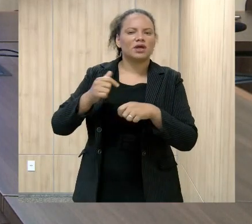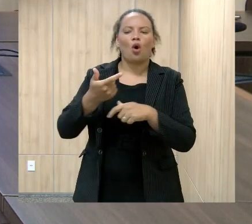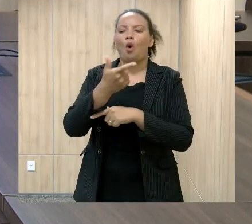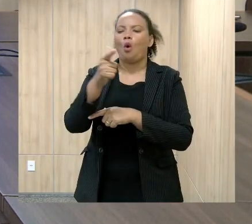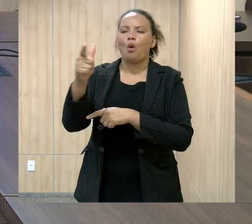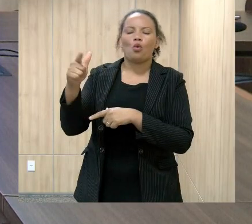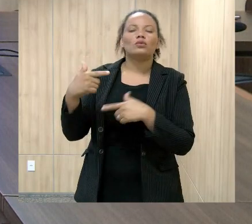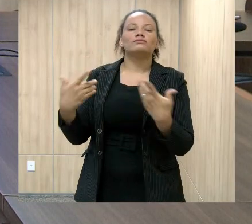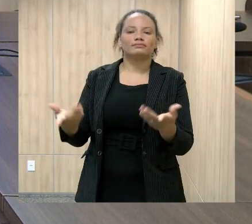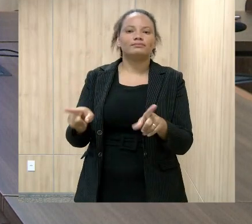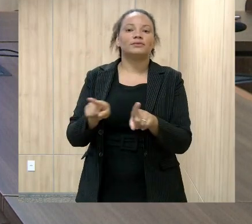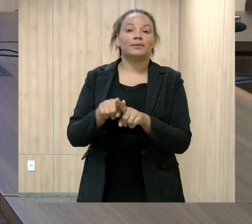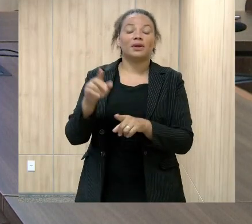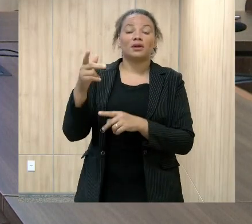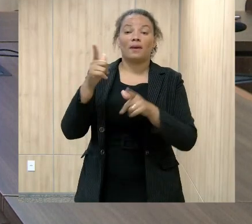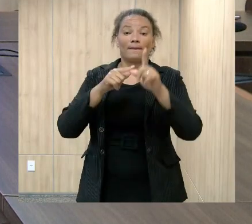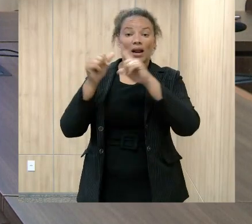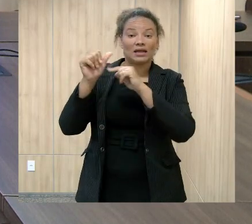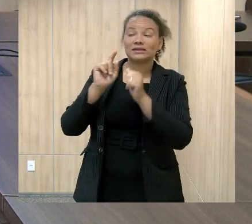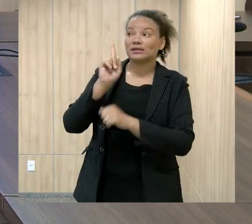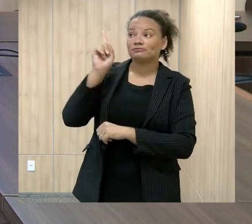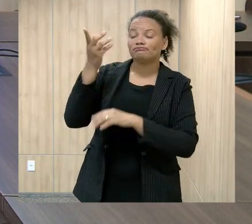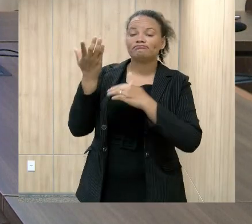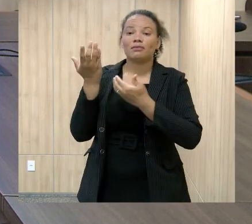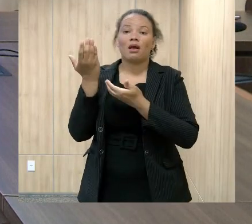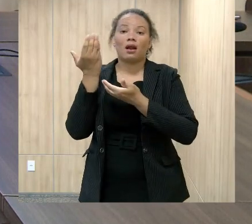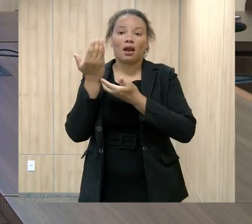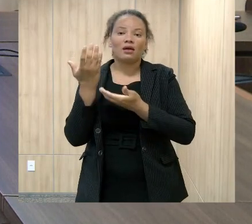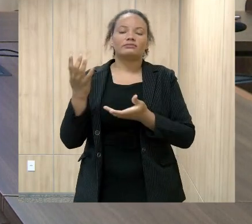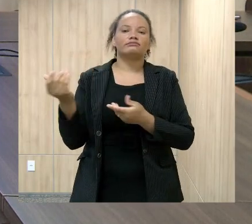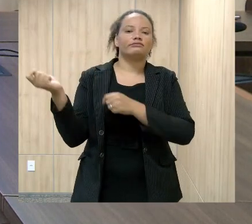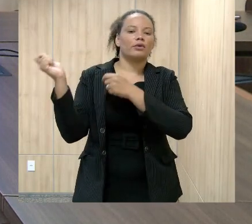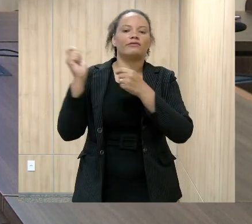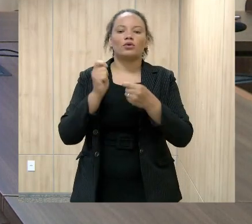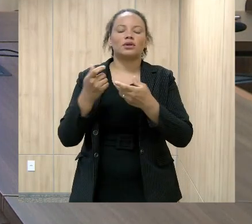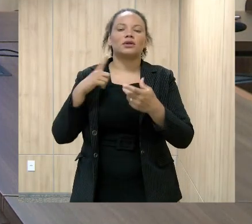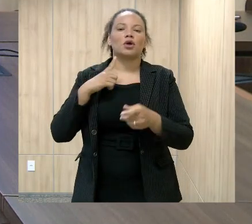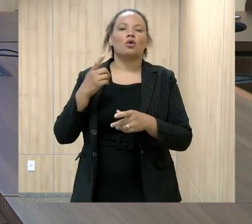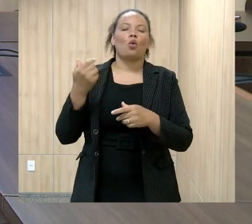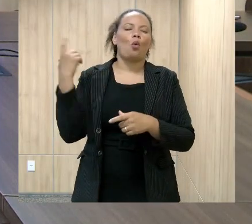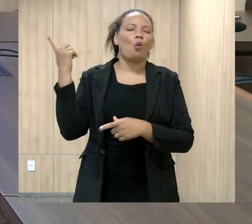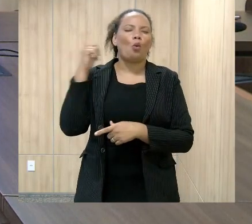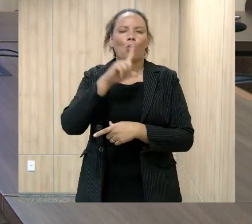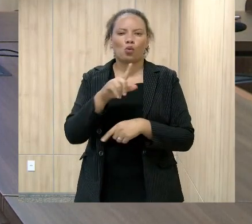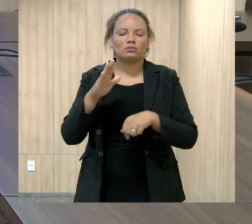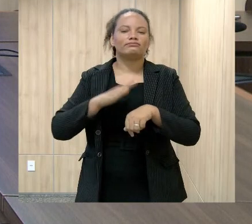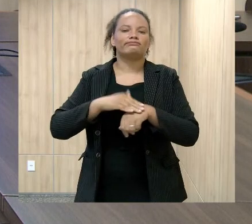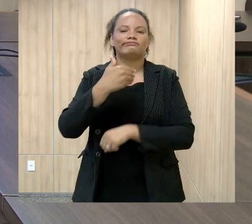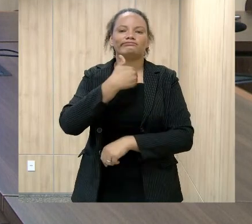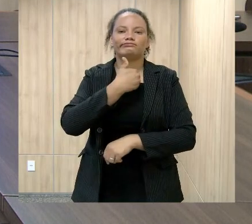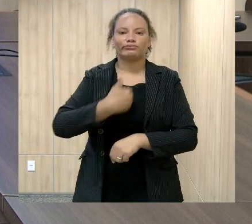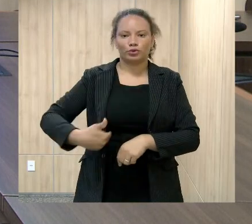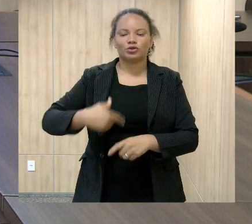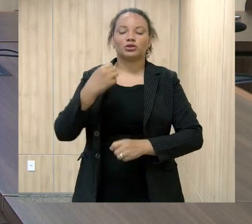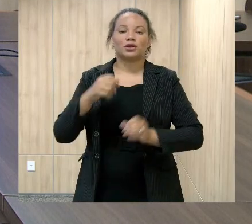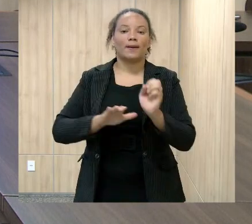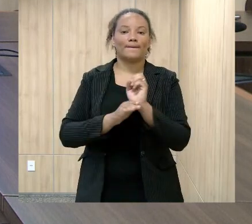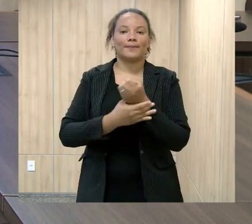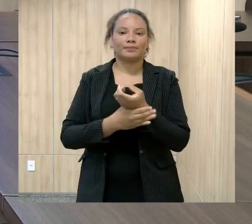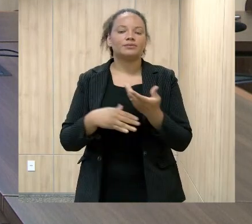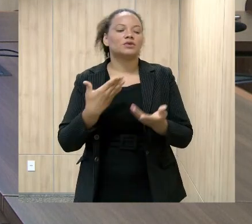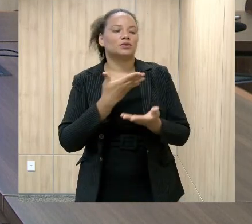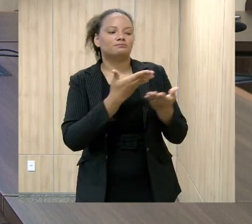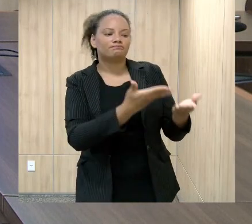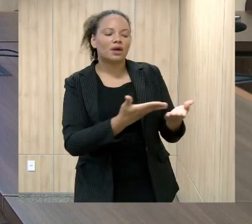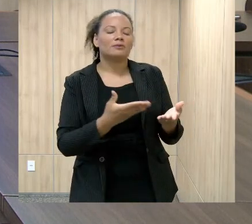de Brasília Com certeza com a nossa bagagem cheia de conhecimento mas também cheia de conquista de políticas públicas porque a gente não tá